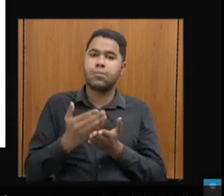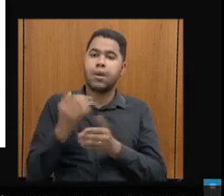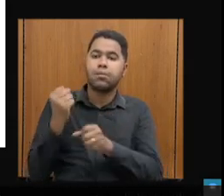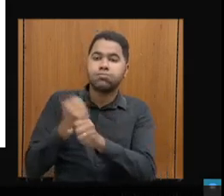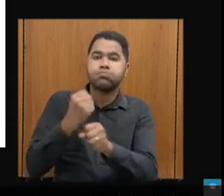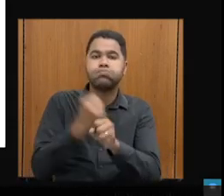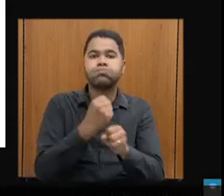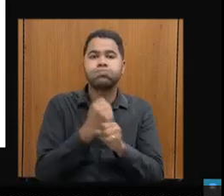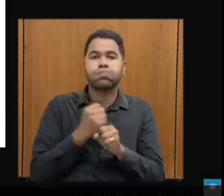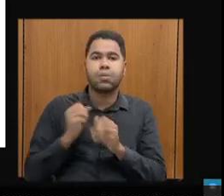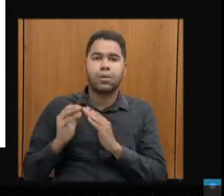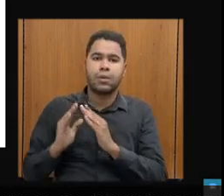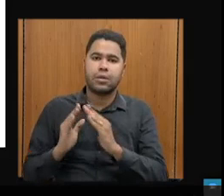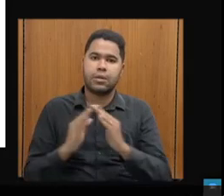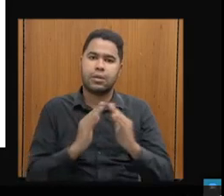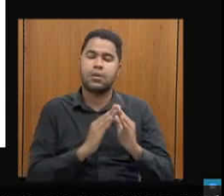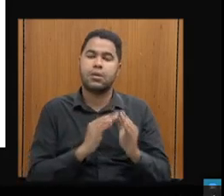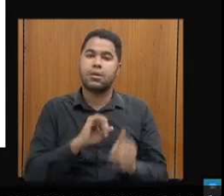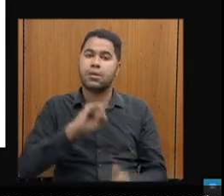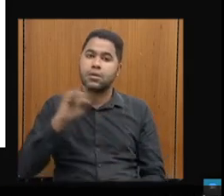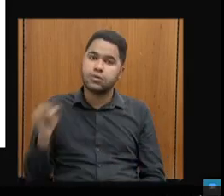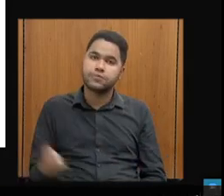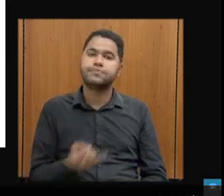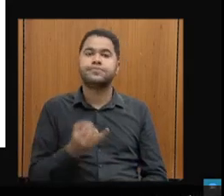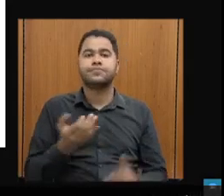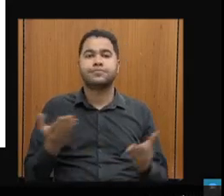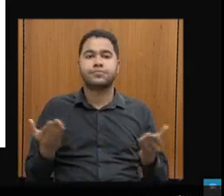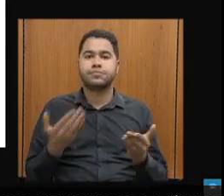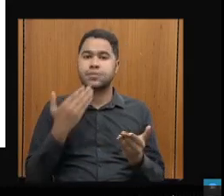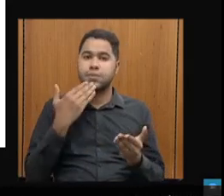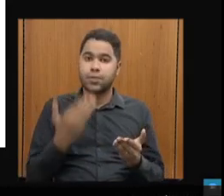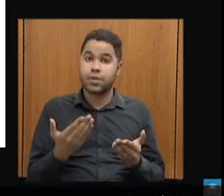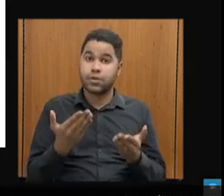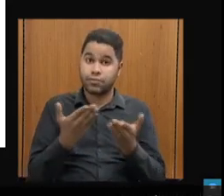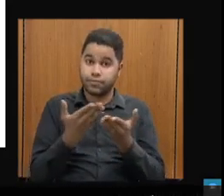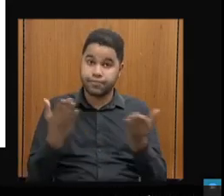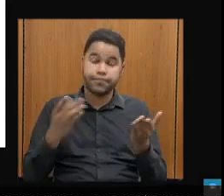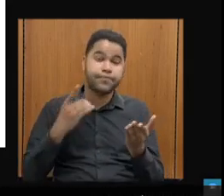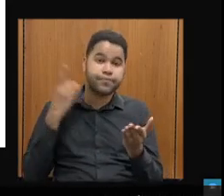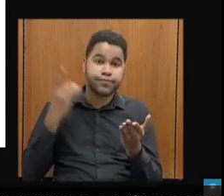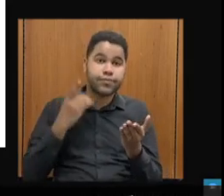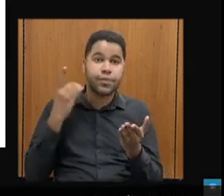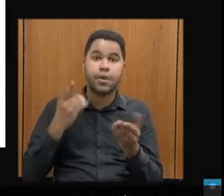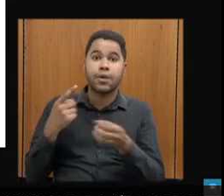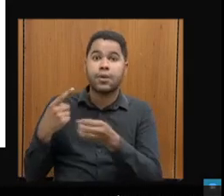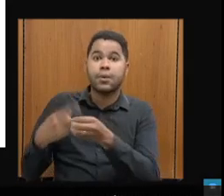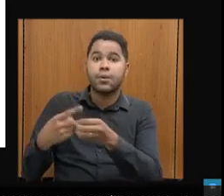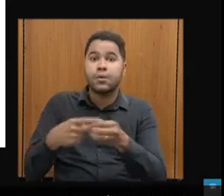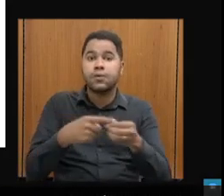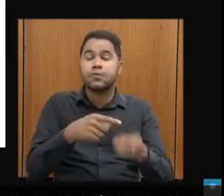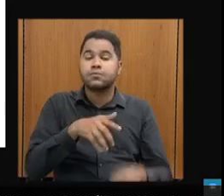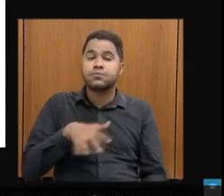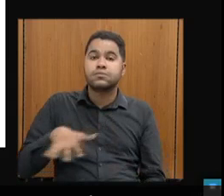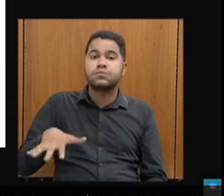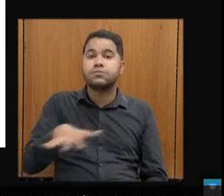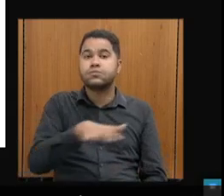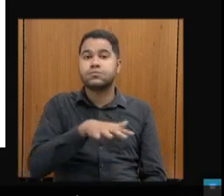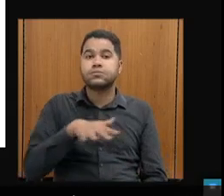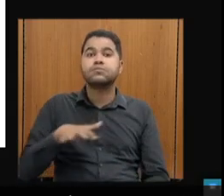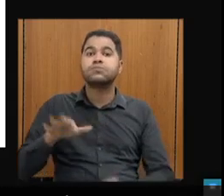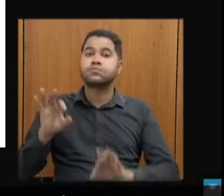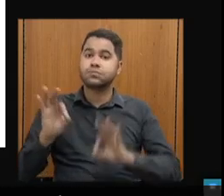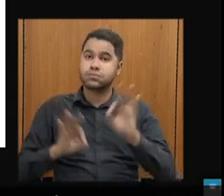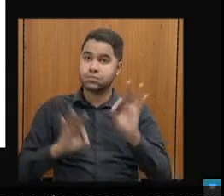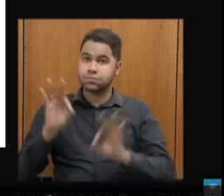reconstrução dessas casas é Aproveita esse espaço aqui pediu aos parlamentares que têm municípios em suas regiões para